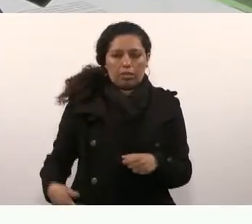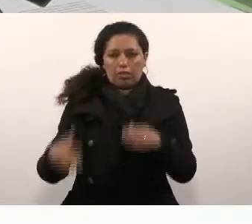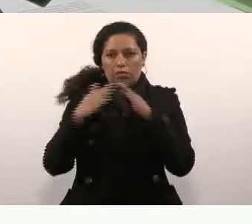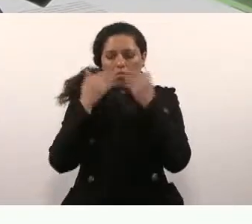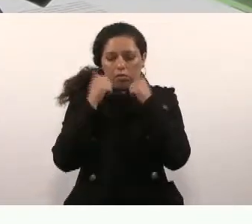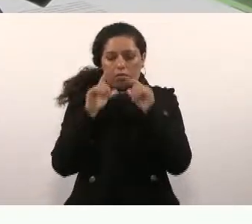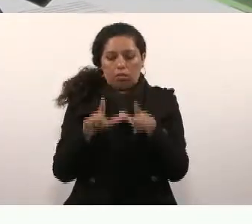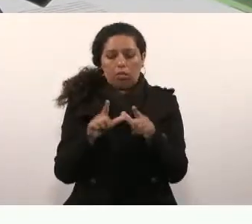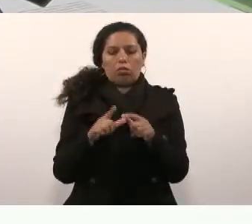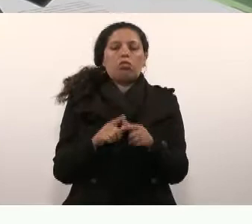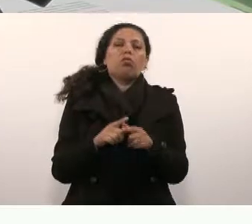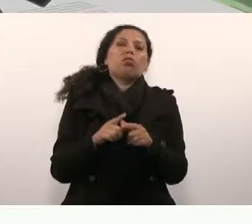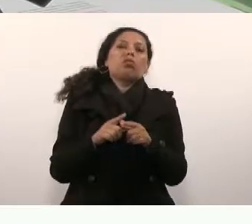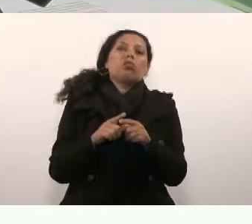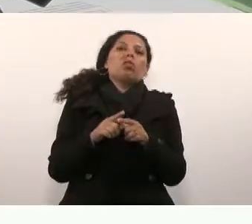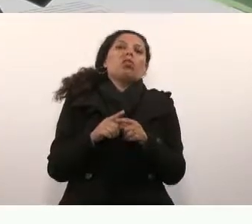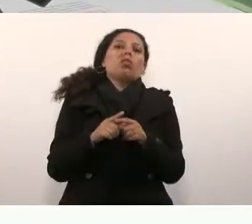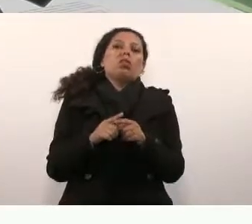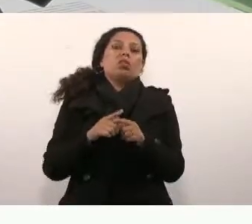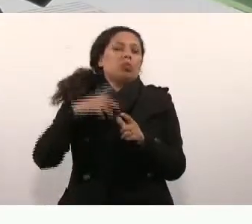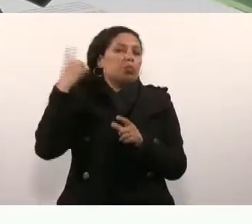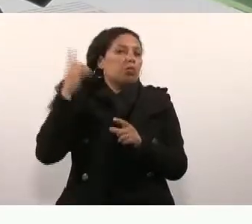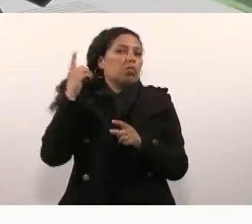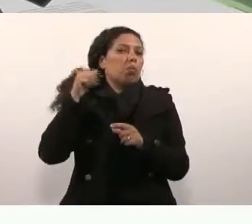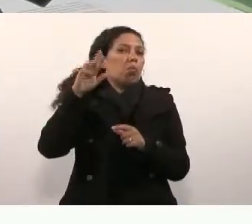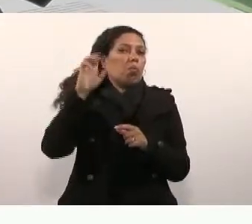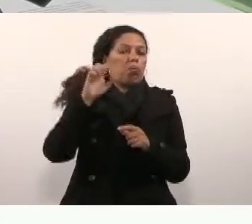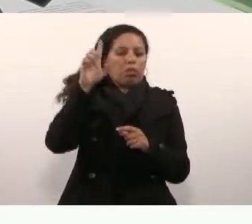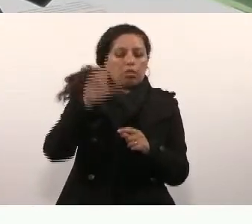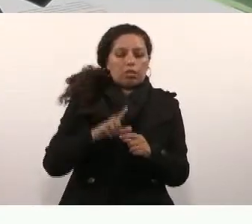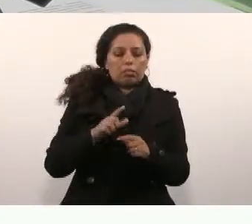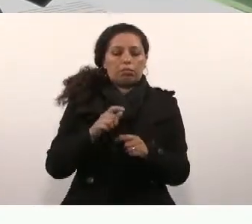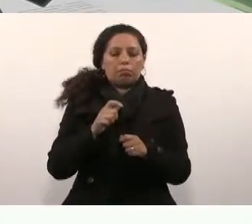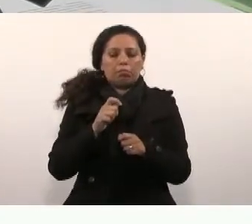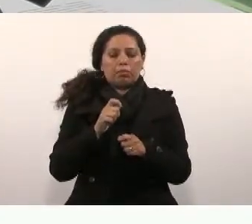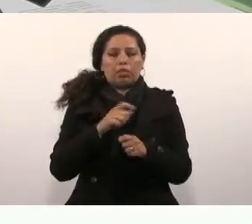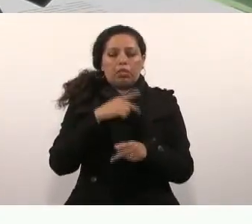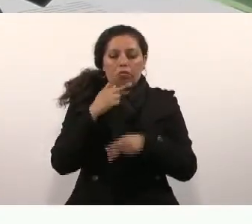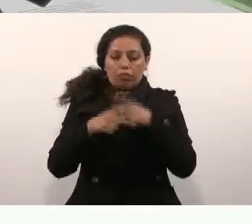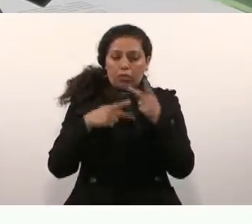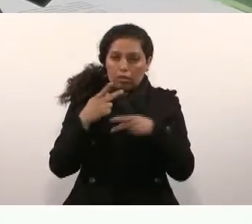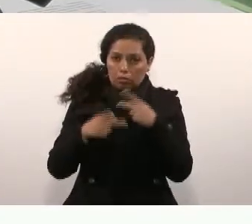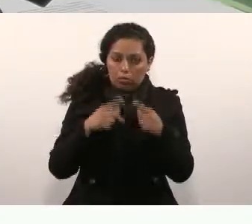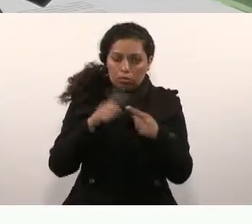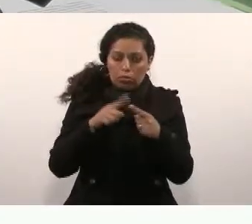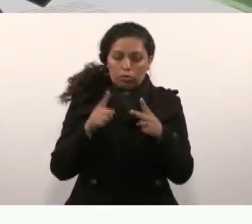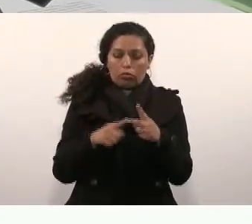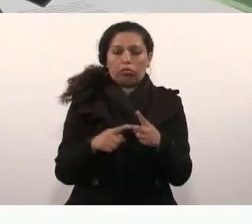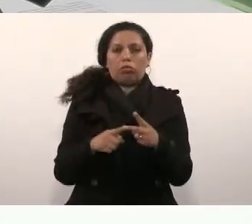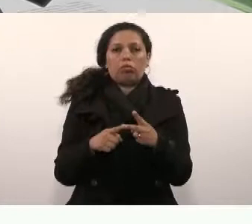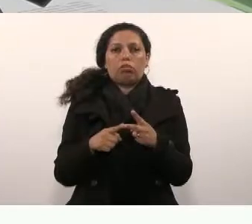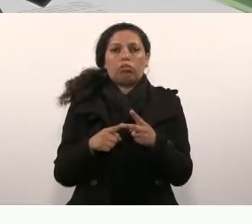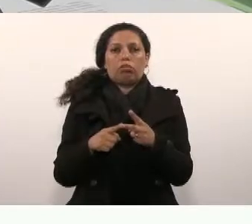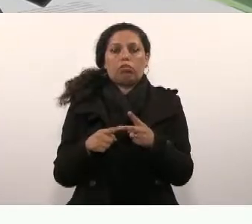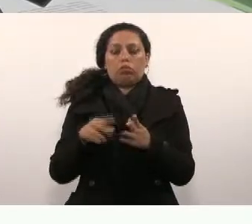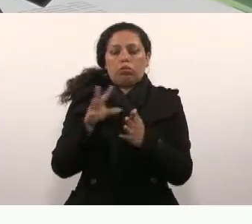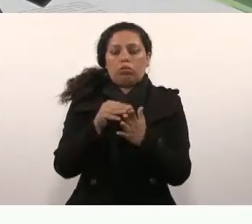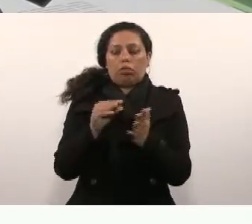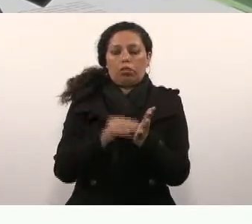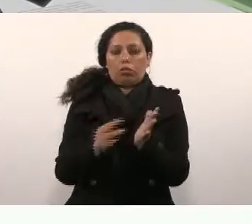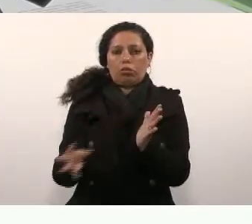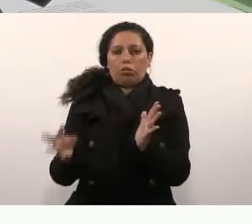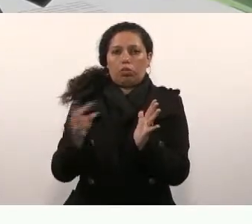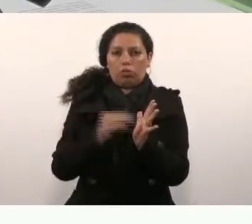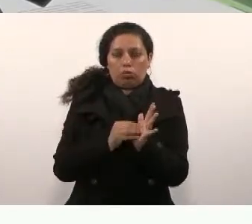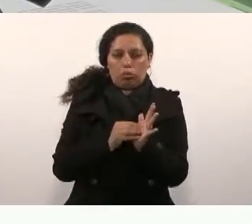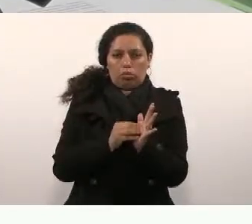André Siciliano lembrou da Comissão de Economia, né, e sugeriu 2 coisas, por isso que eu propus a inclusão na pauta. Sugeriu